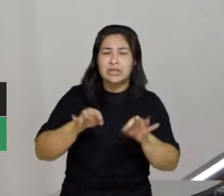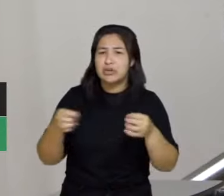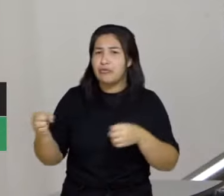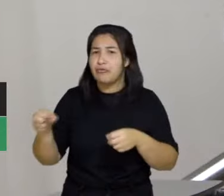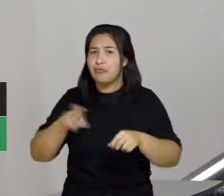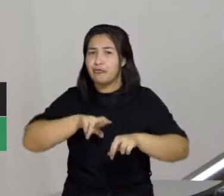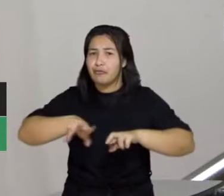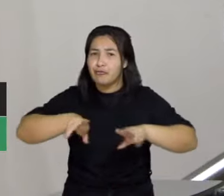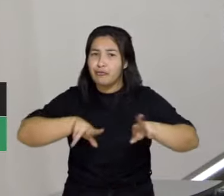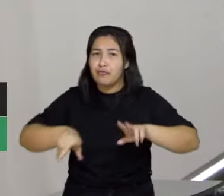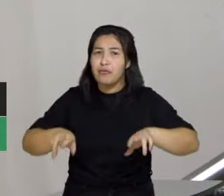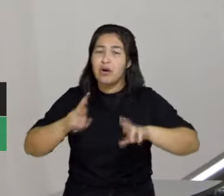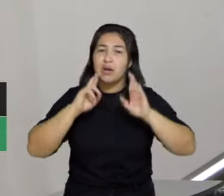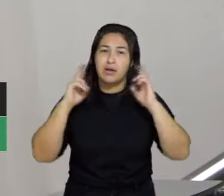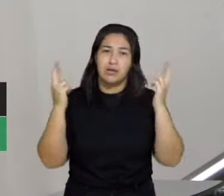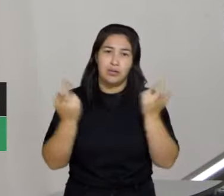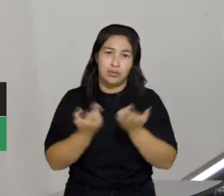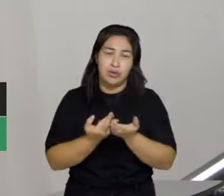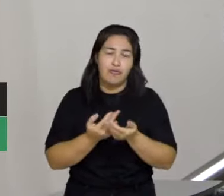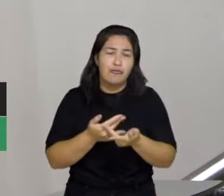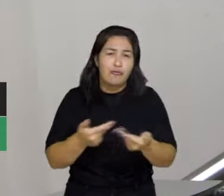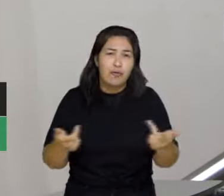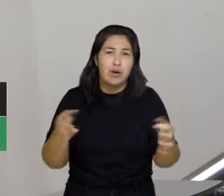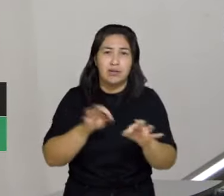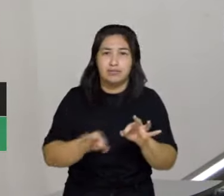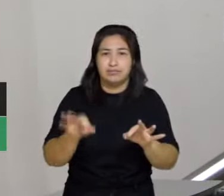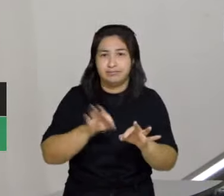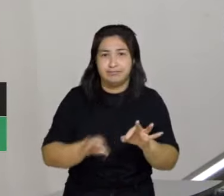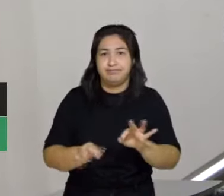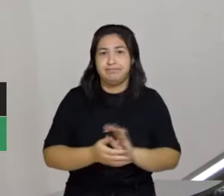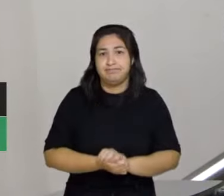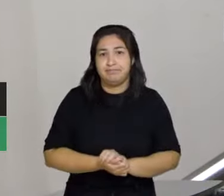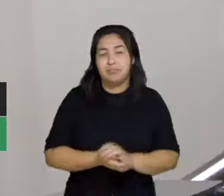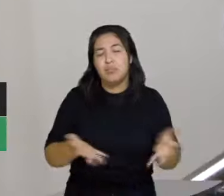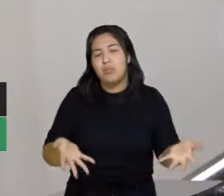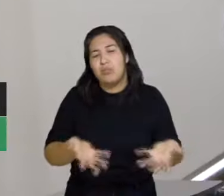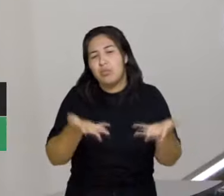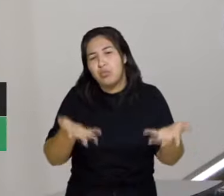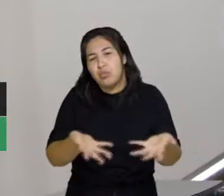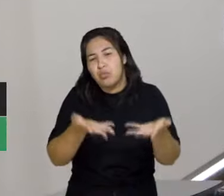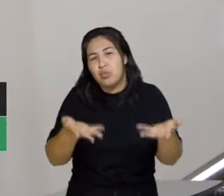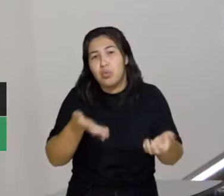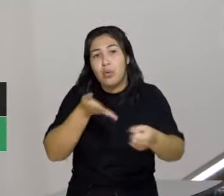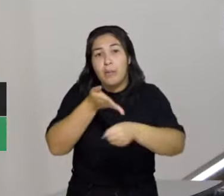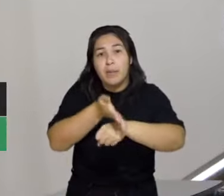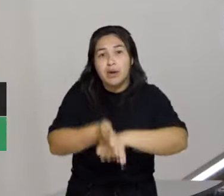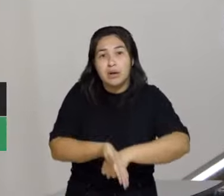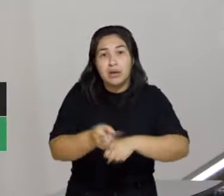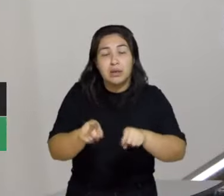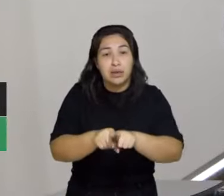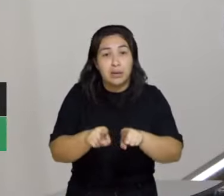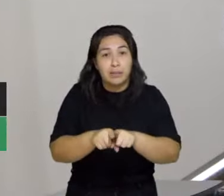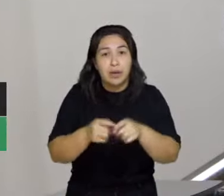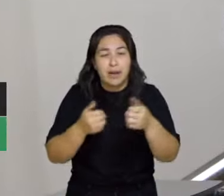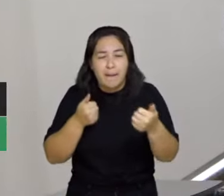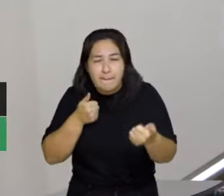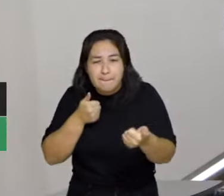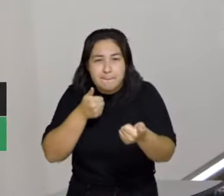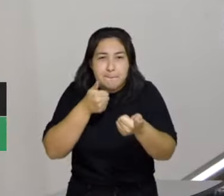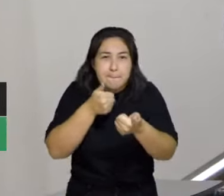com entidades de todas as regiões do Estado para estimular a participação e fortalecer a aproximação da